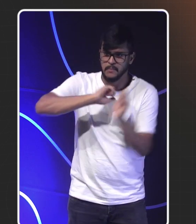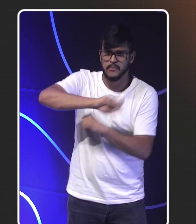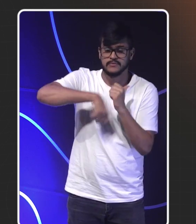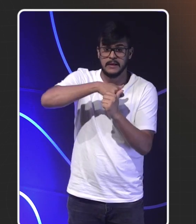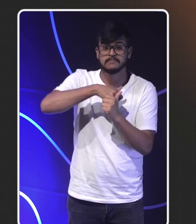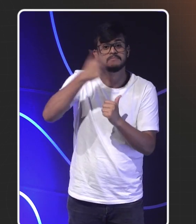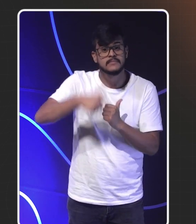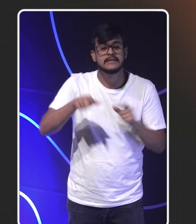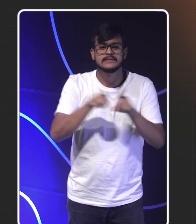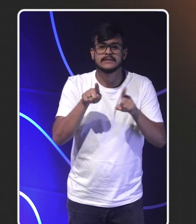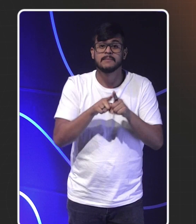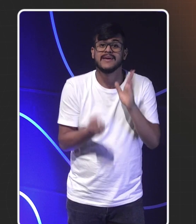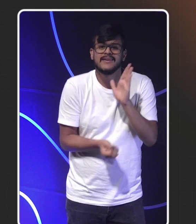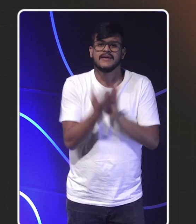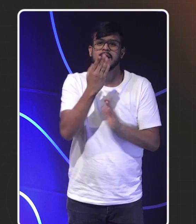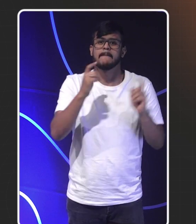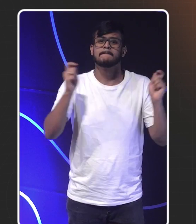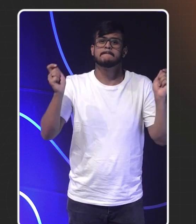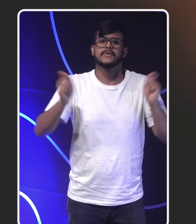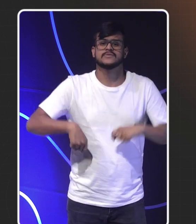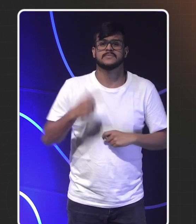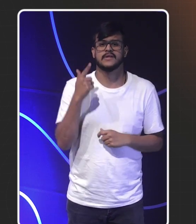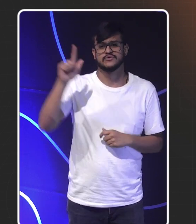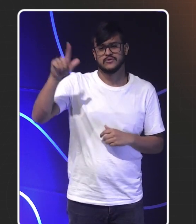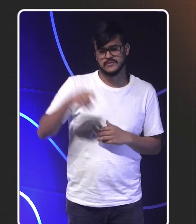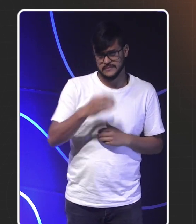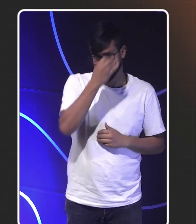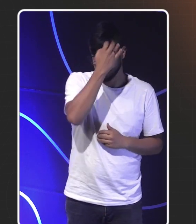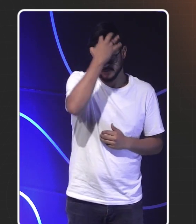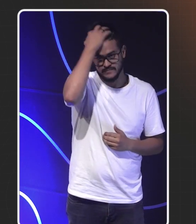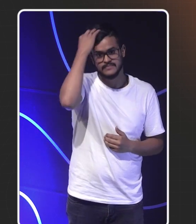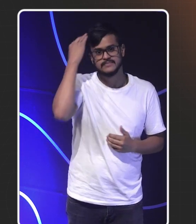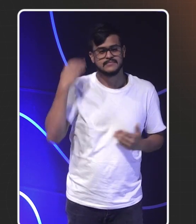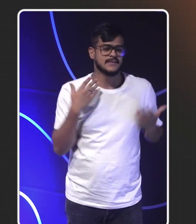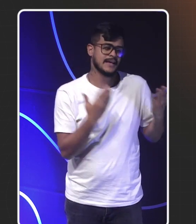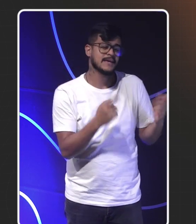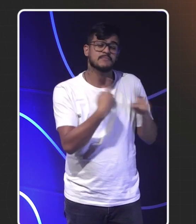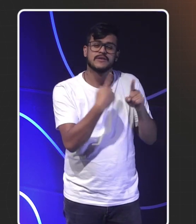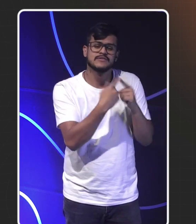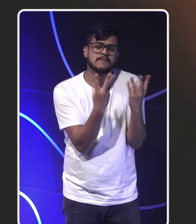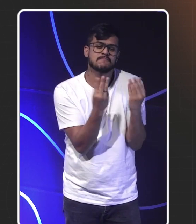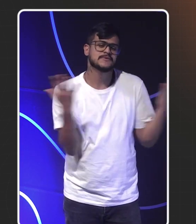criar outras possibilidades. Só que você dá banho de carisma,